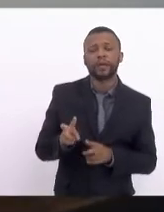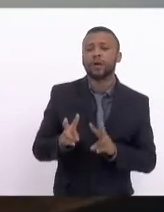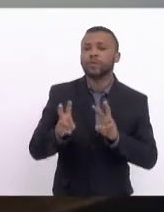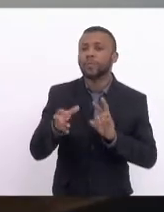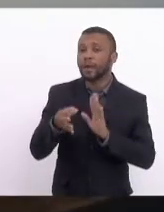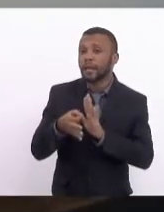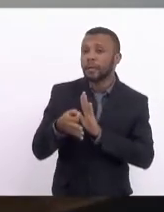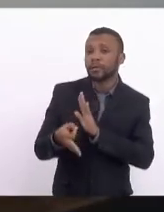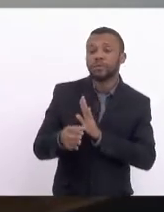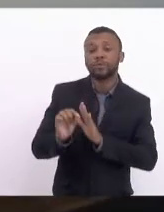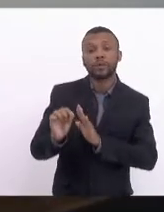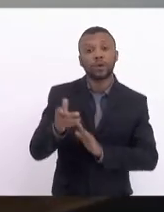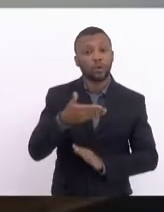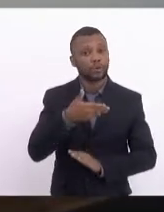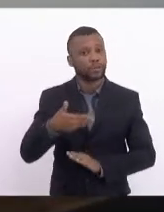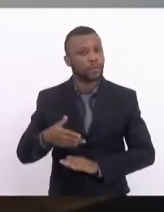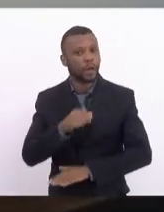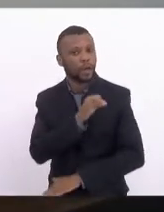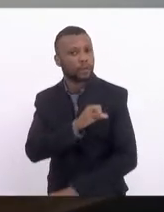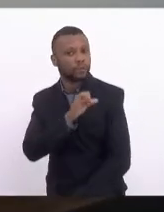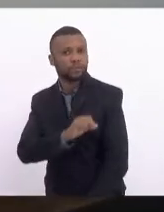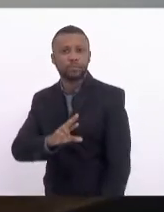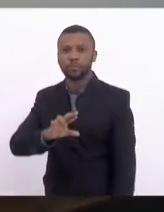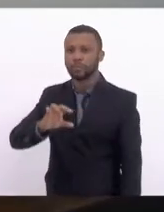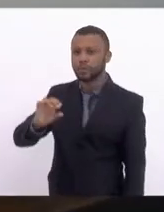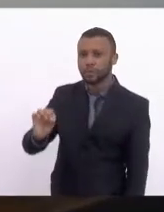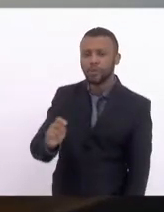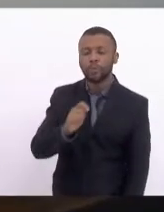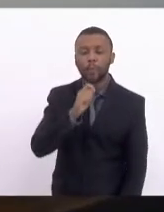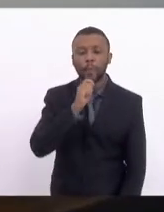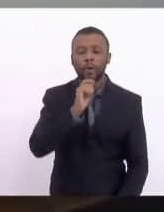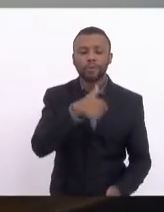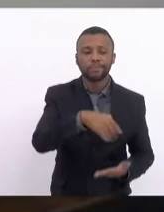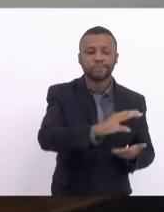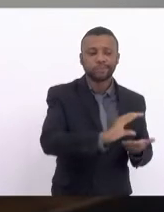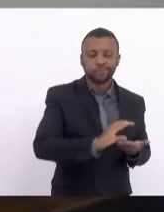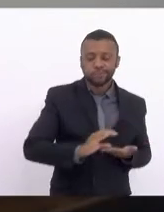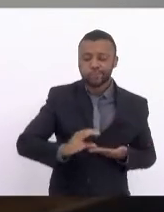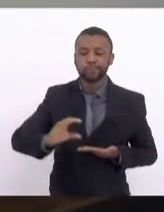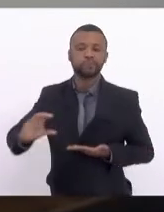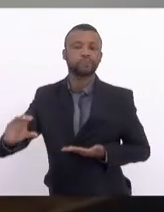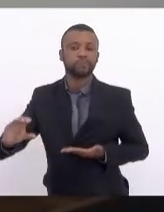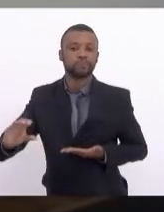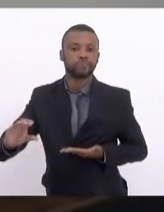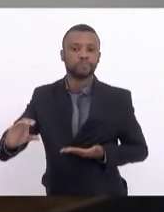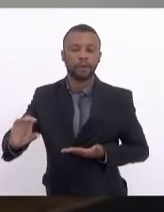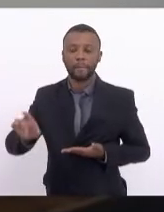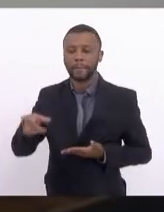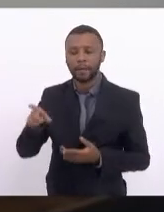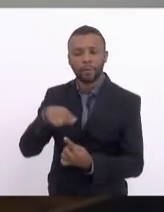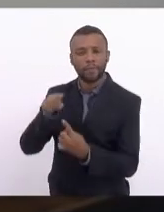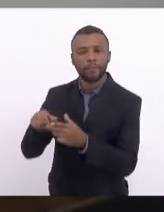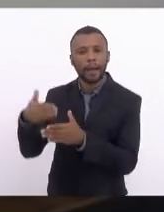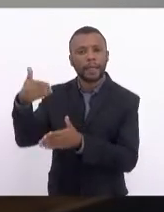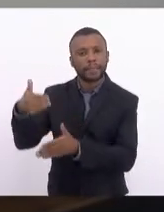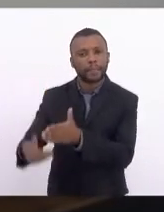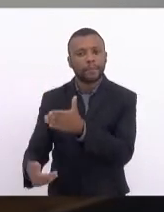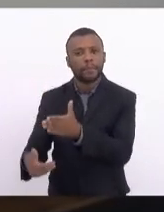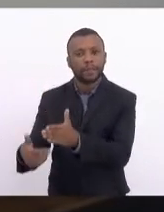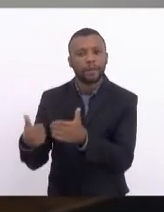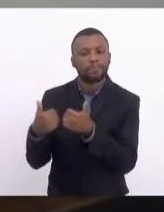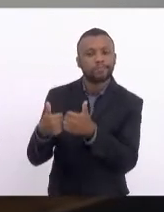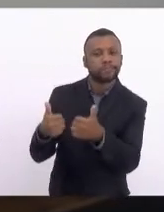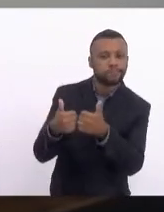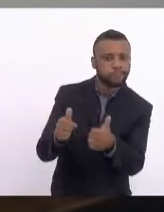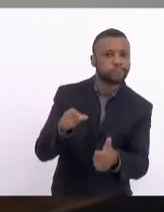o Estado do Rio de Janeiro não efetua os repasses devidos, né, que